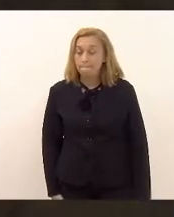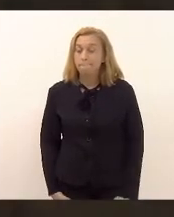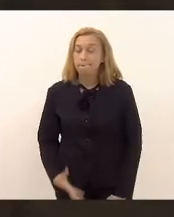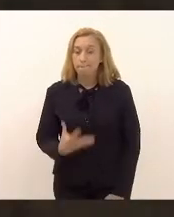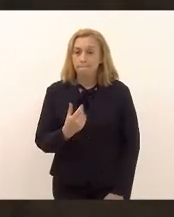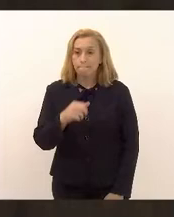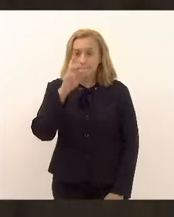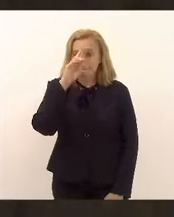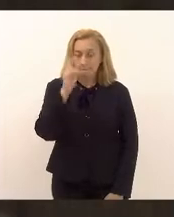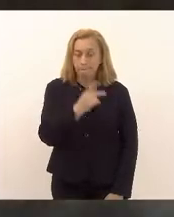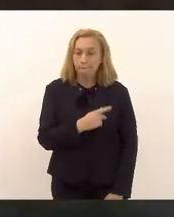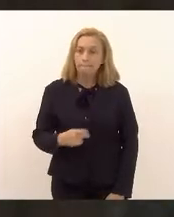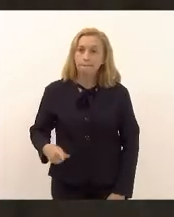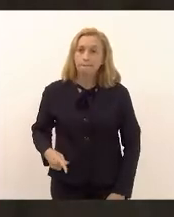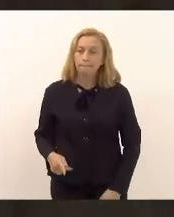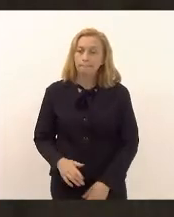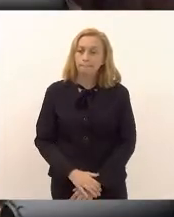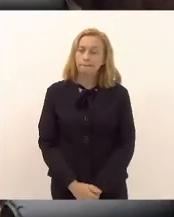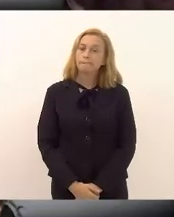Parecer favorável, presidente.